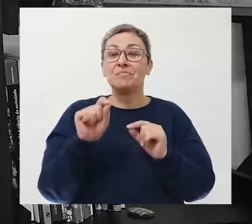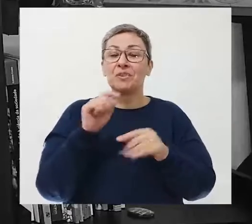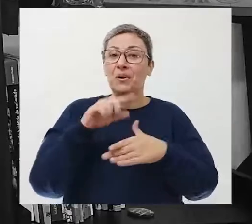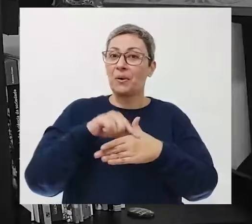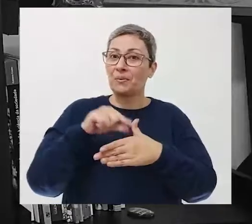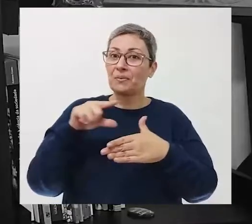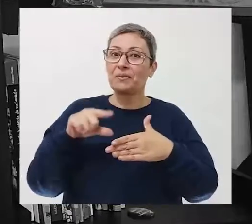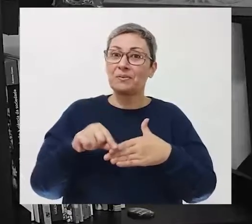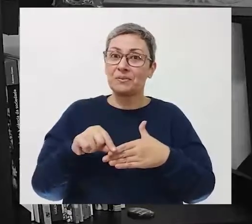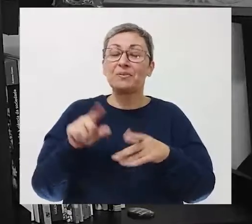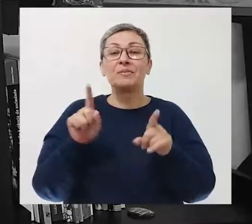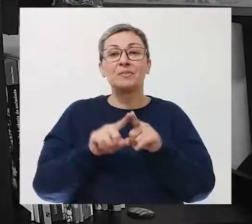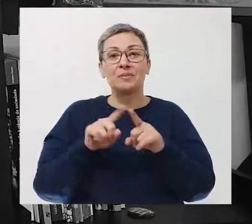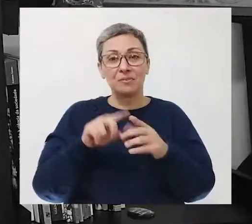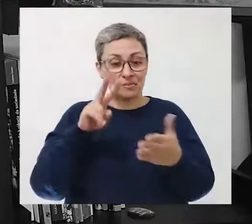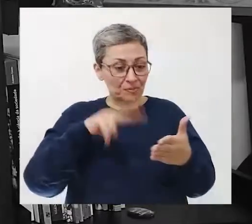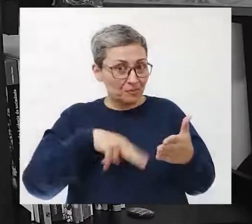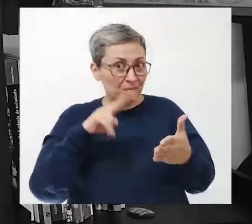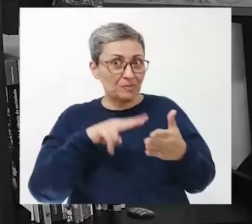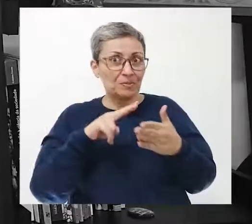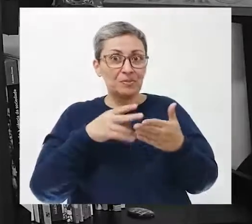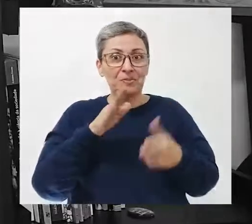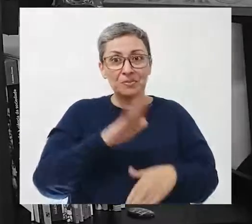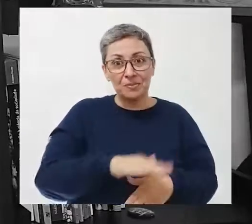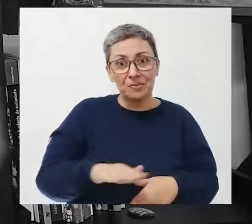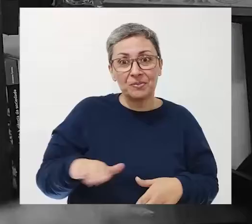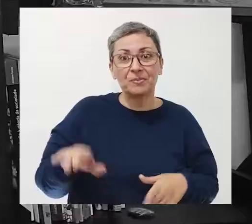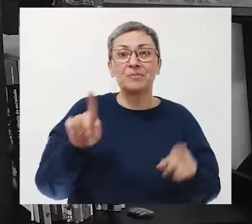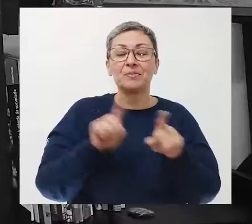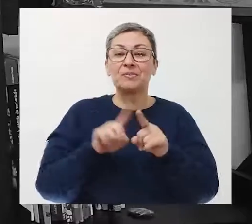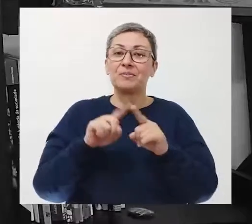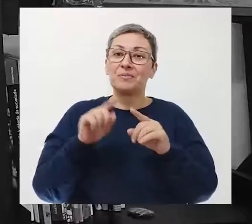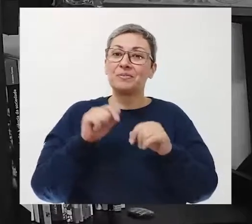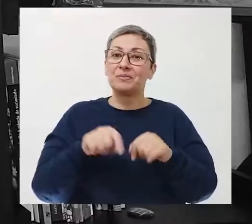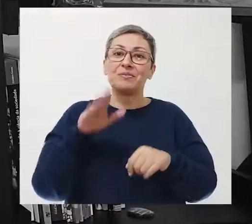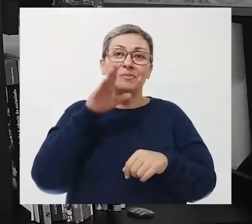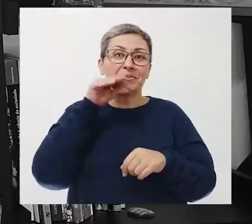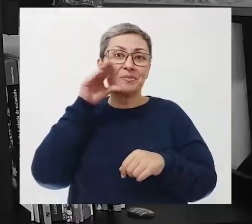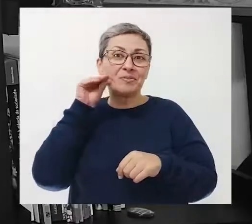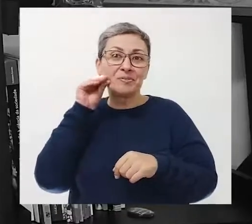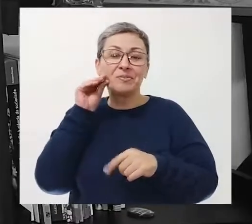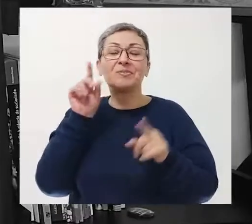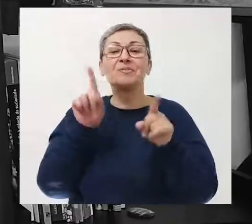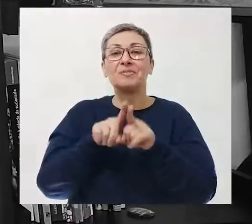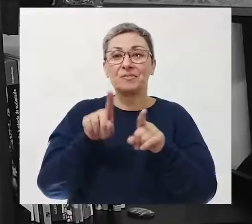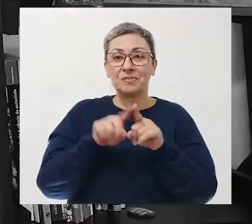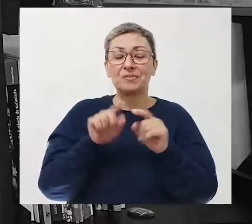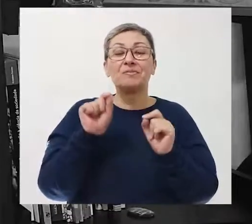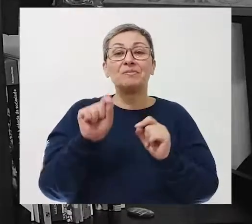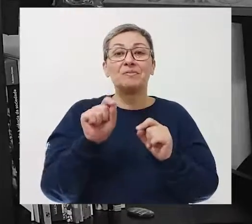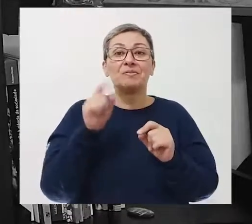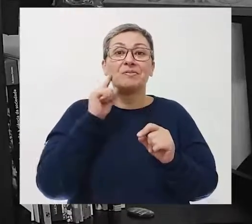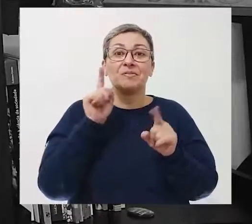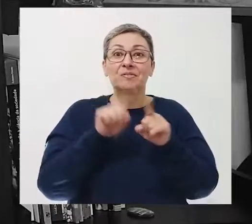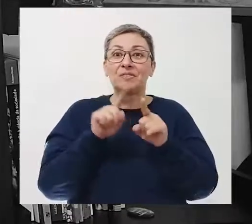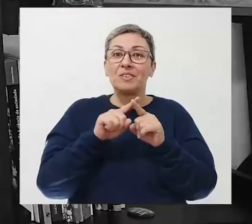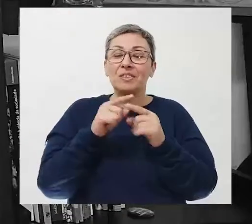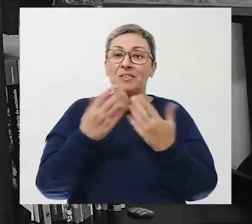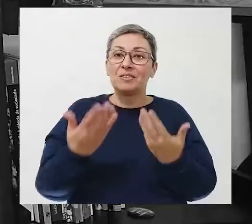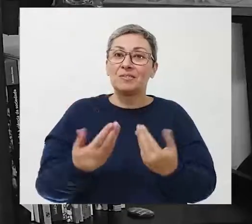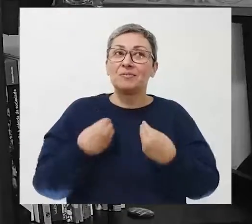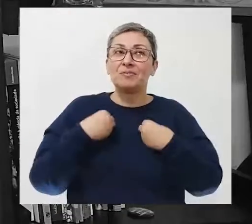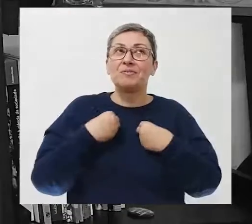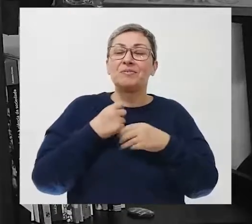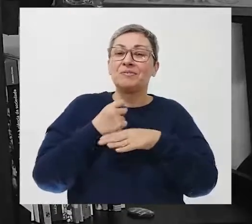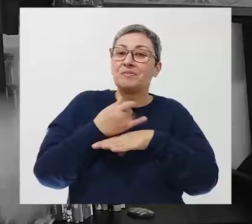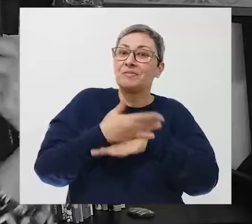cordéis, que ela leu durante a infância e durante a adolescência. Ela acaba nutrindo, né, a esperança